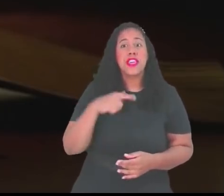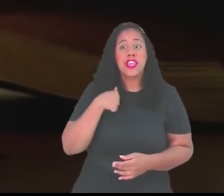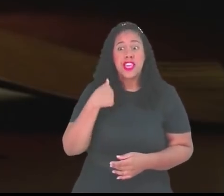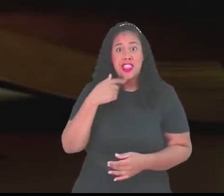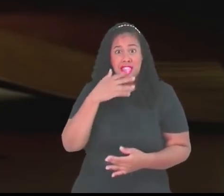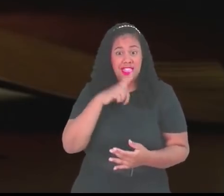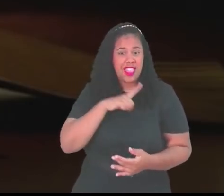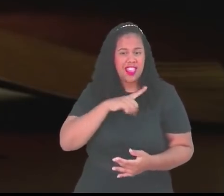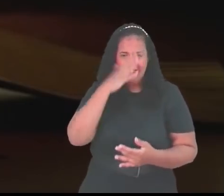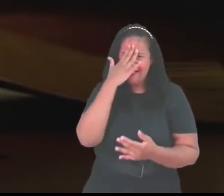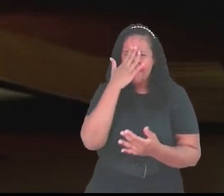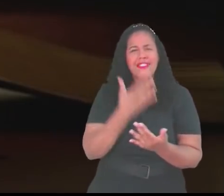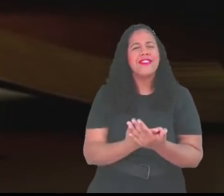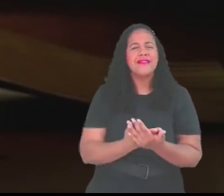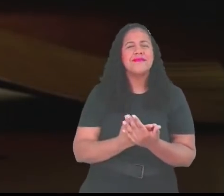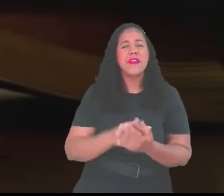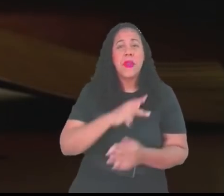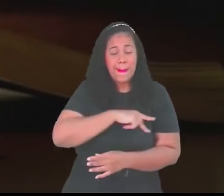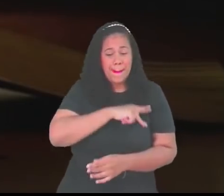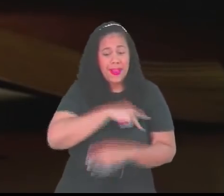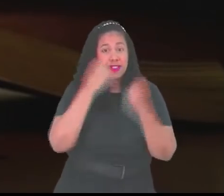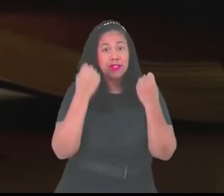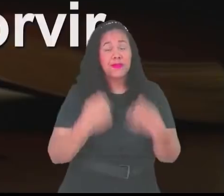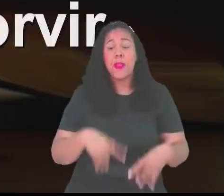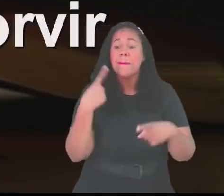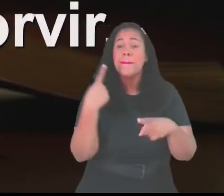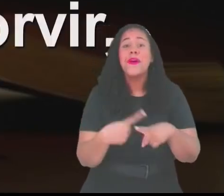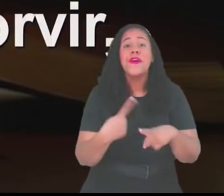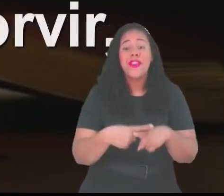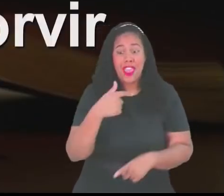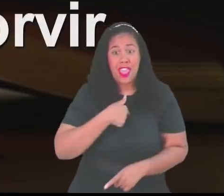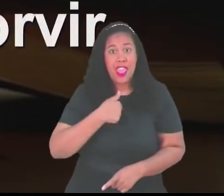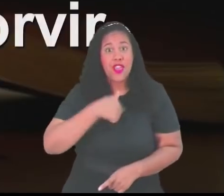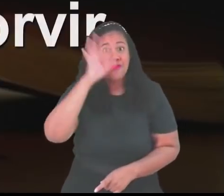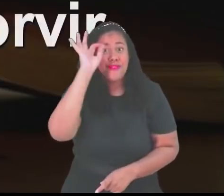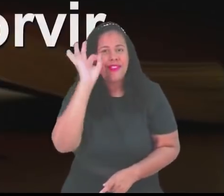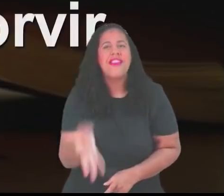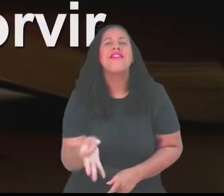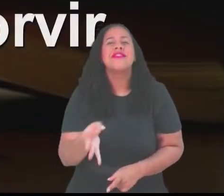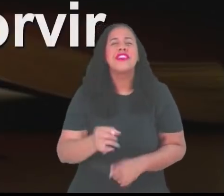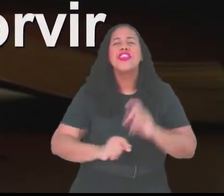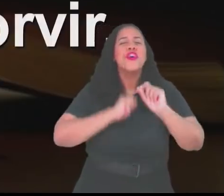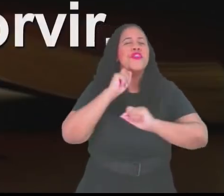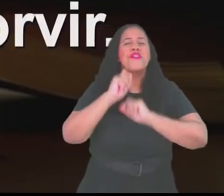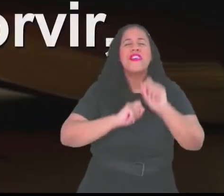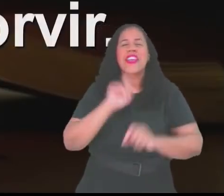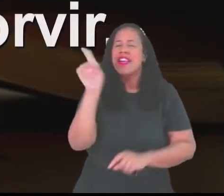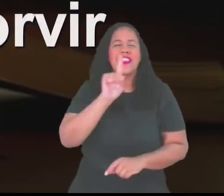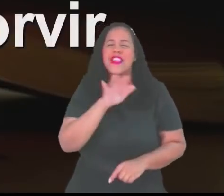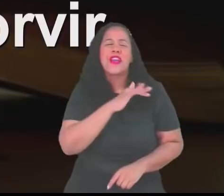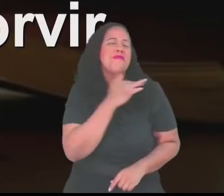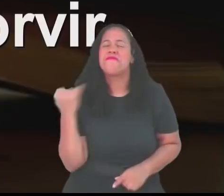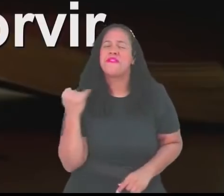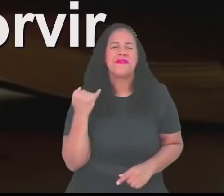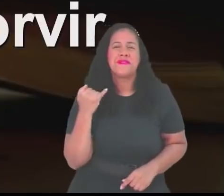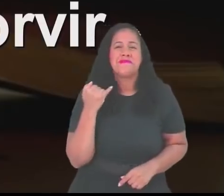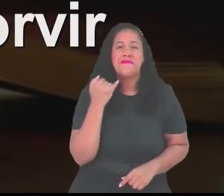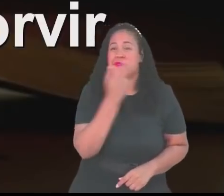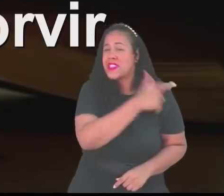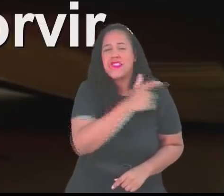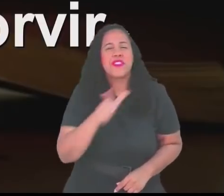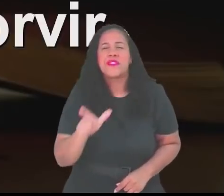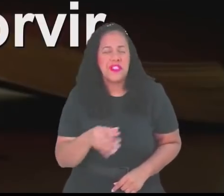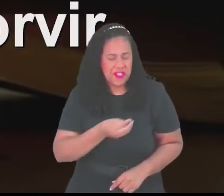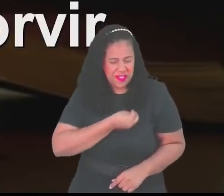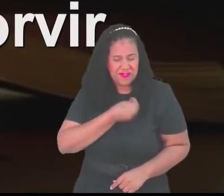crido. Paulo diz, porque eu estou certo de que nem a morte,